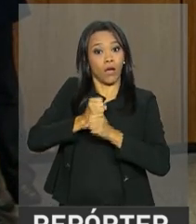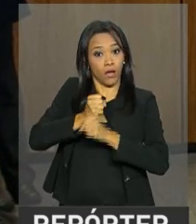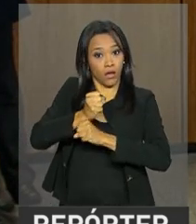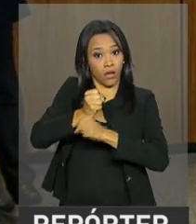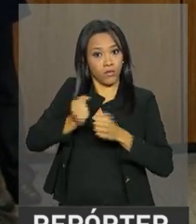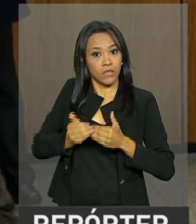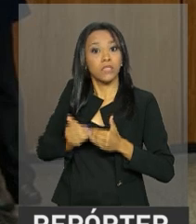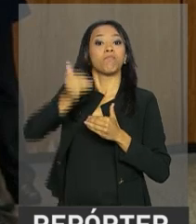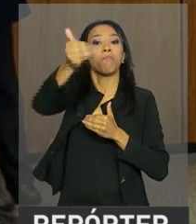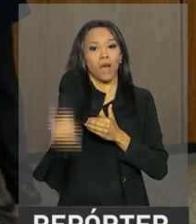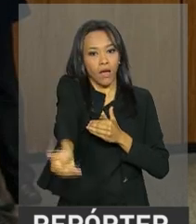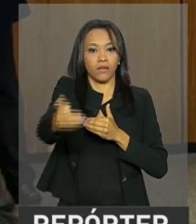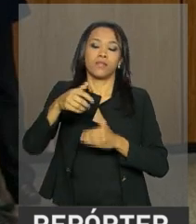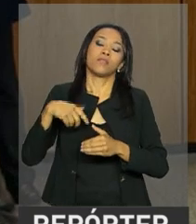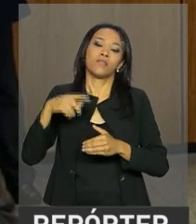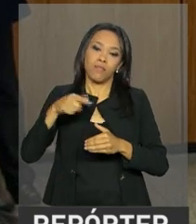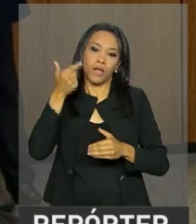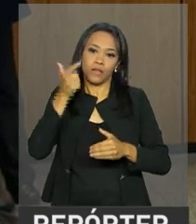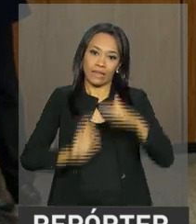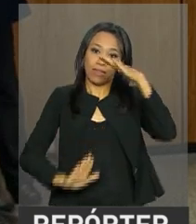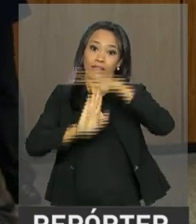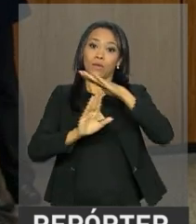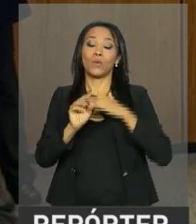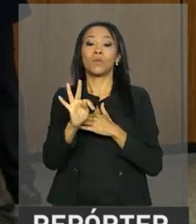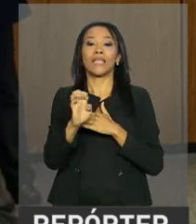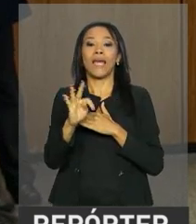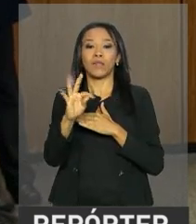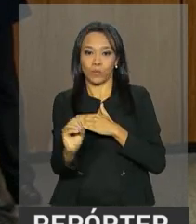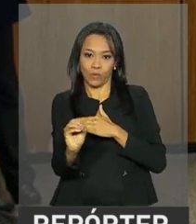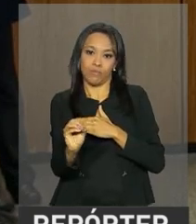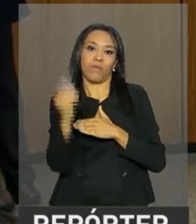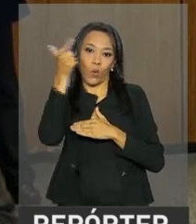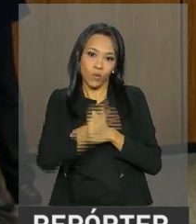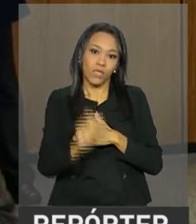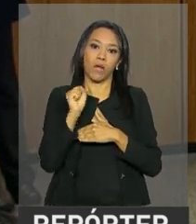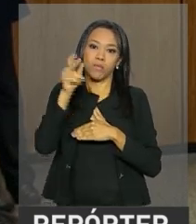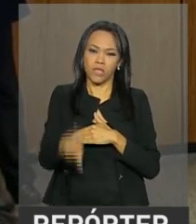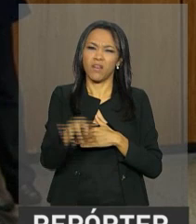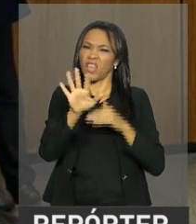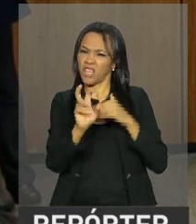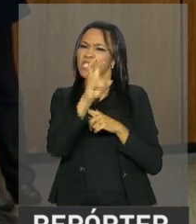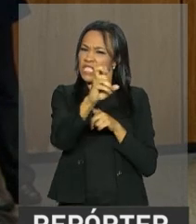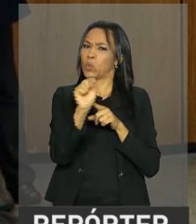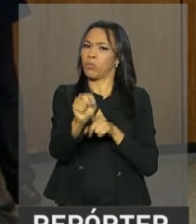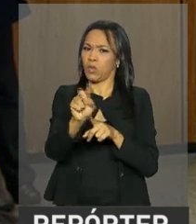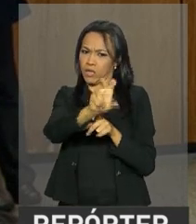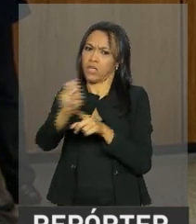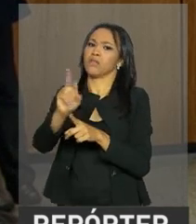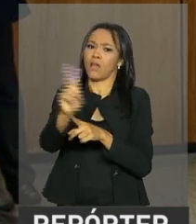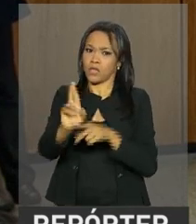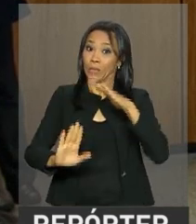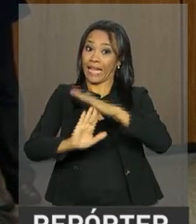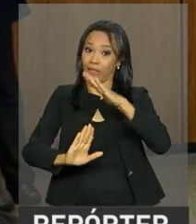alongado para ter o teto do inss como aposentadoria que hoje gira em torno de cinco mil e quinhentos reais o